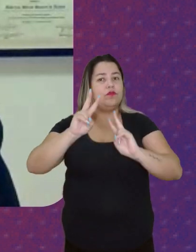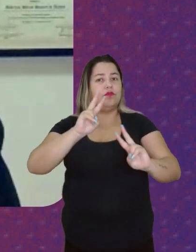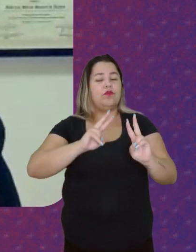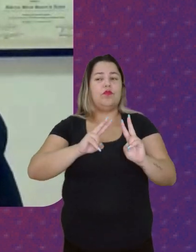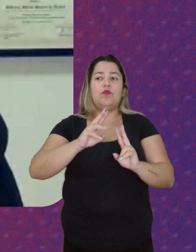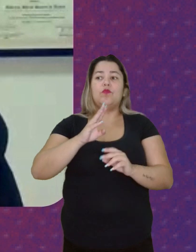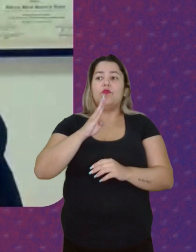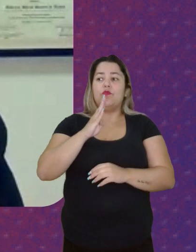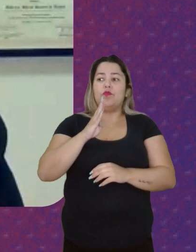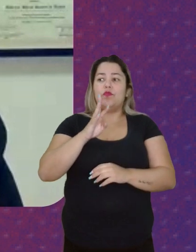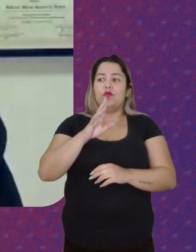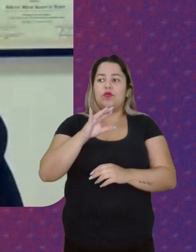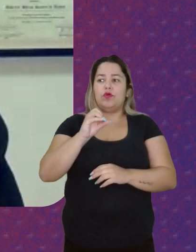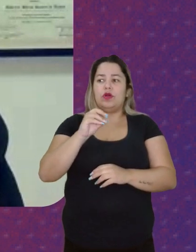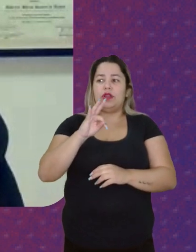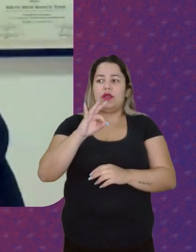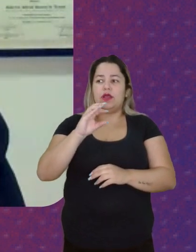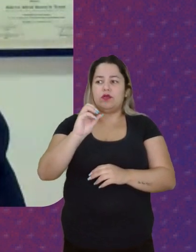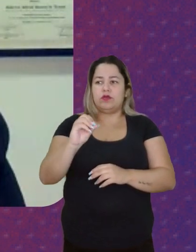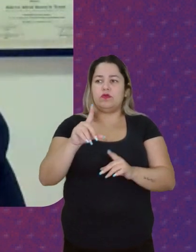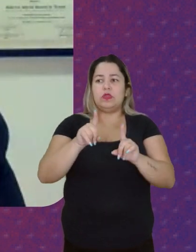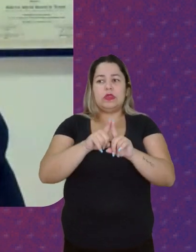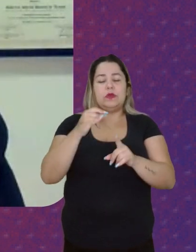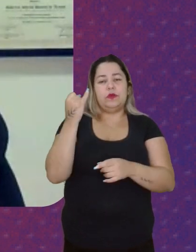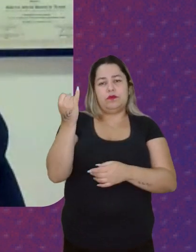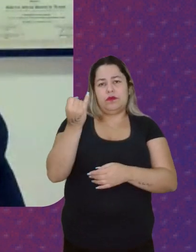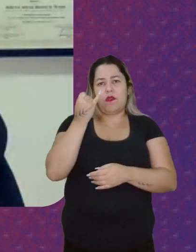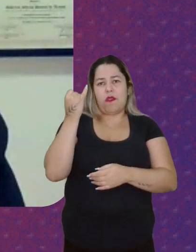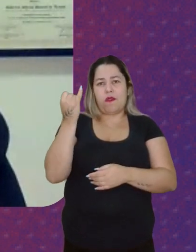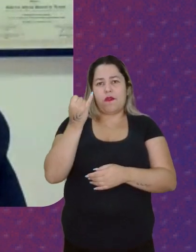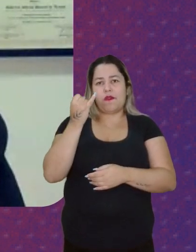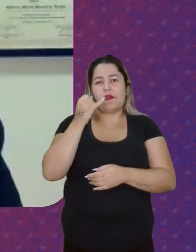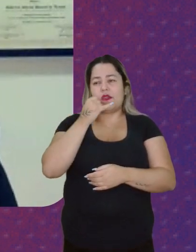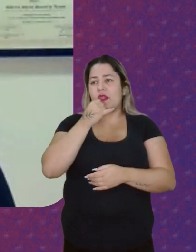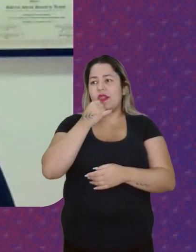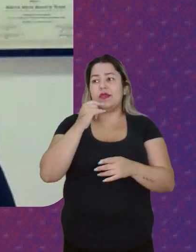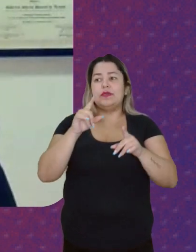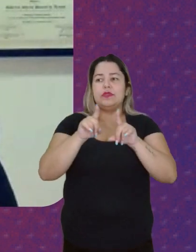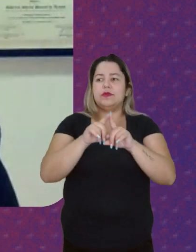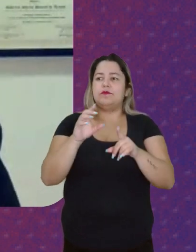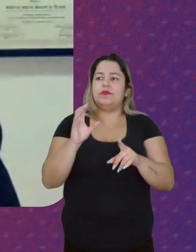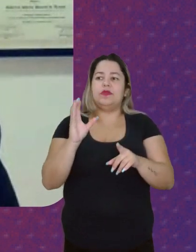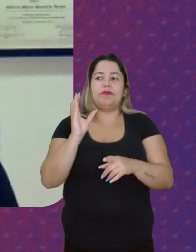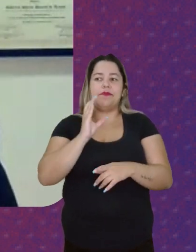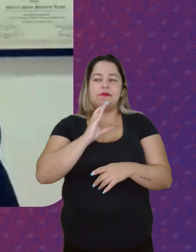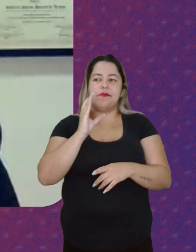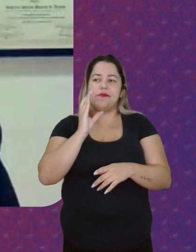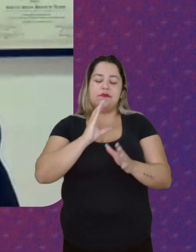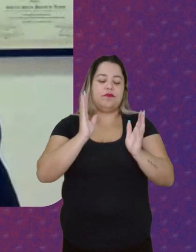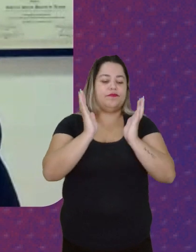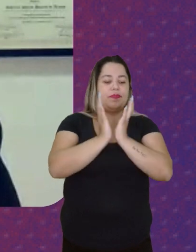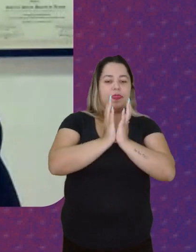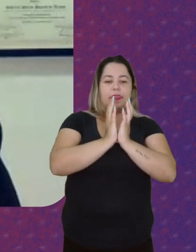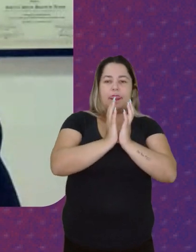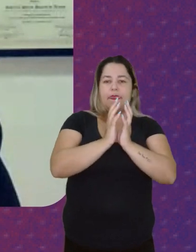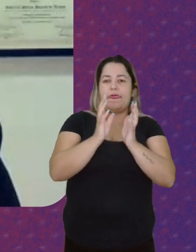seja interessante, porque a gente sabe agora que está uma corrida aí entre os partidos